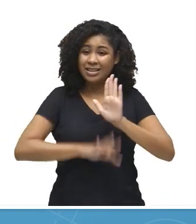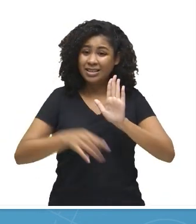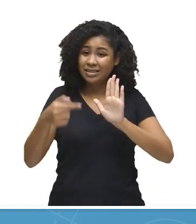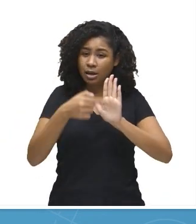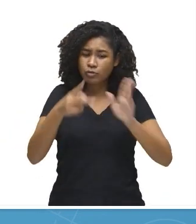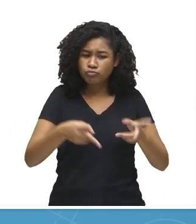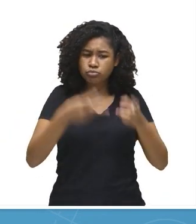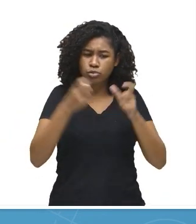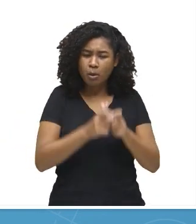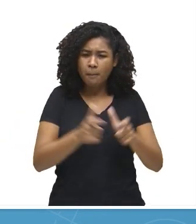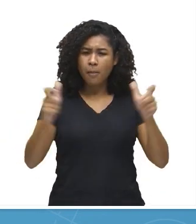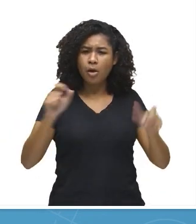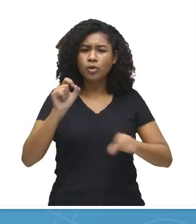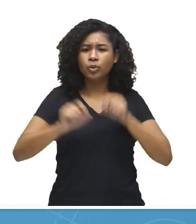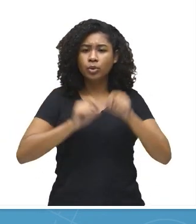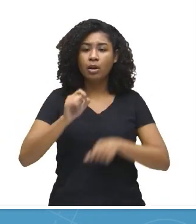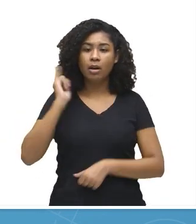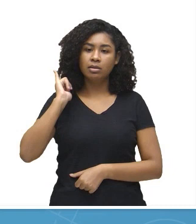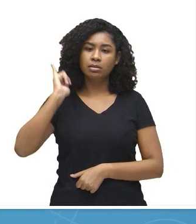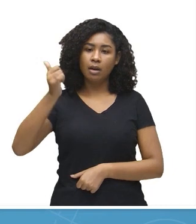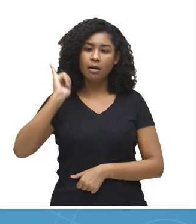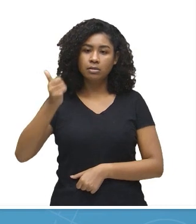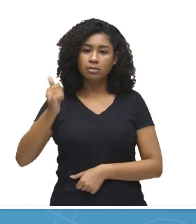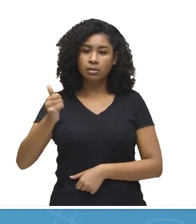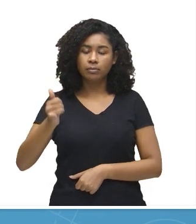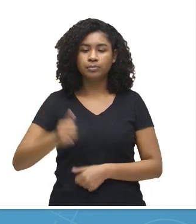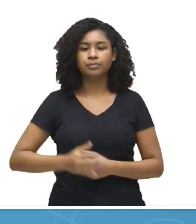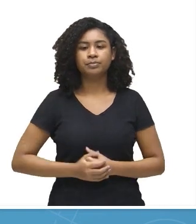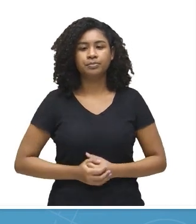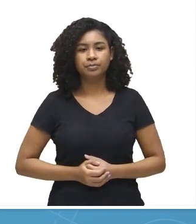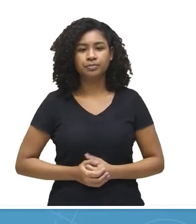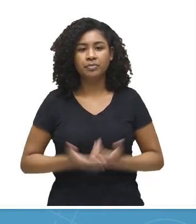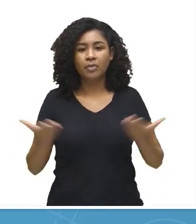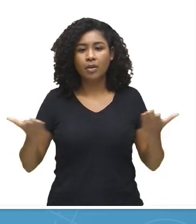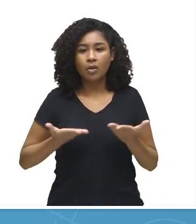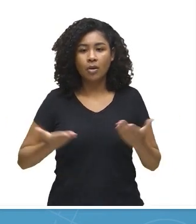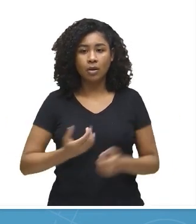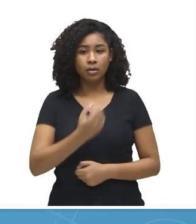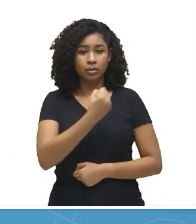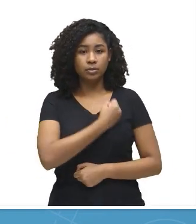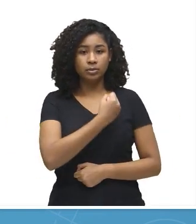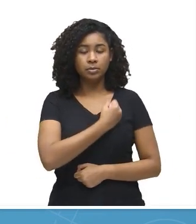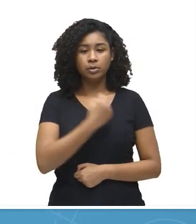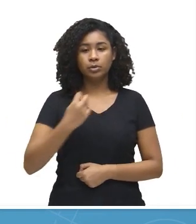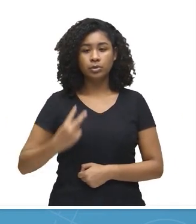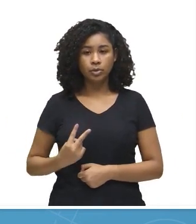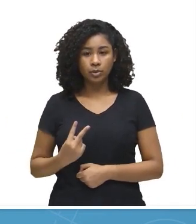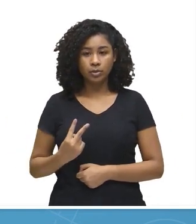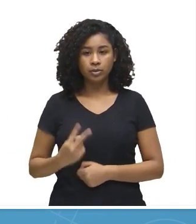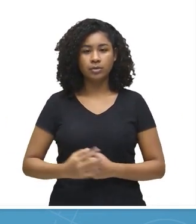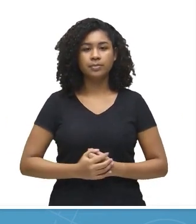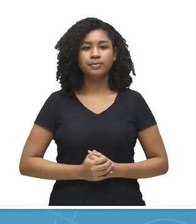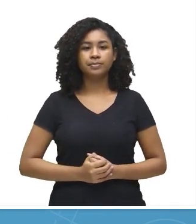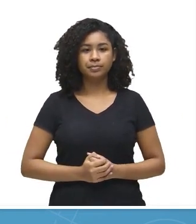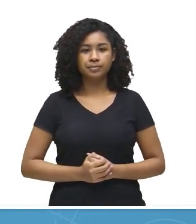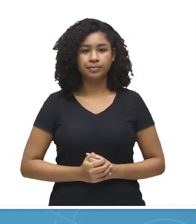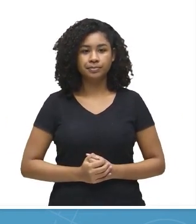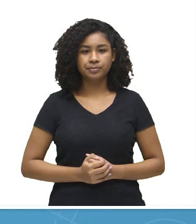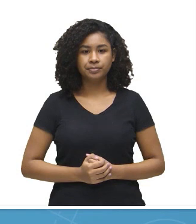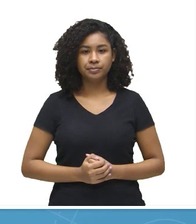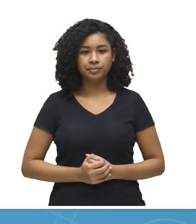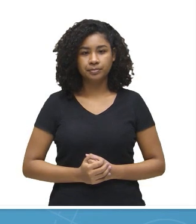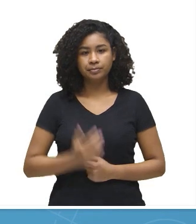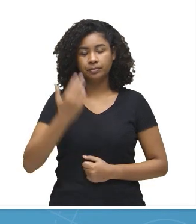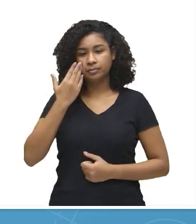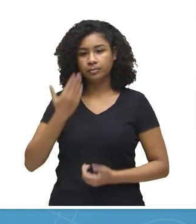a narração e não a descrição, ok? Seguimos, então, agora para a nossa questão 2. A questão 2 também